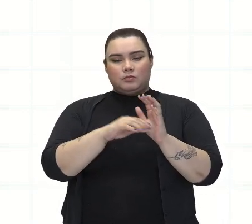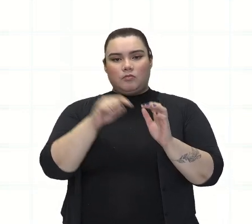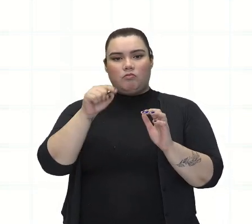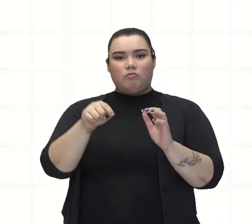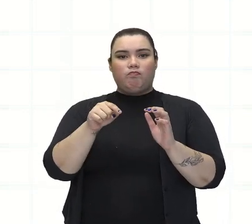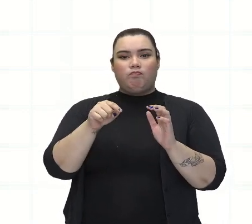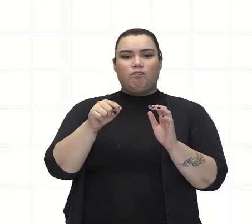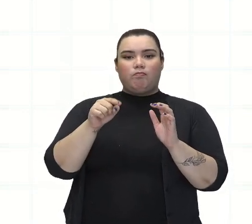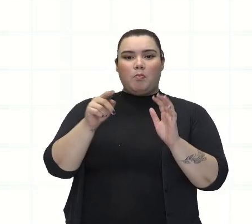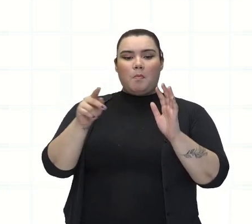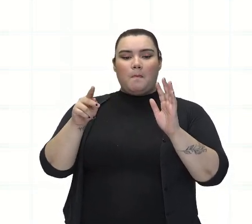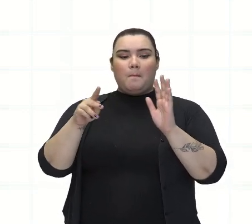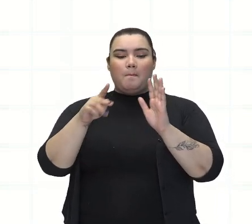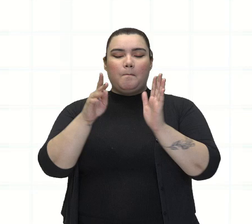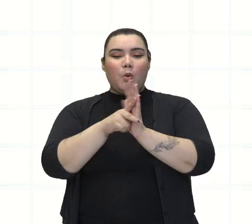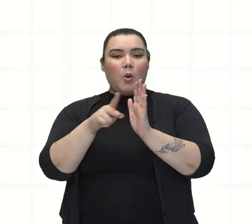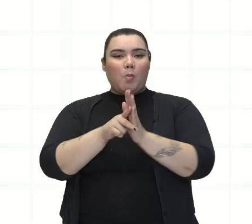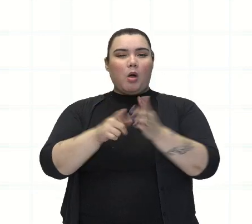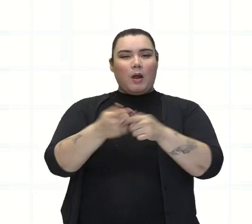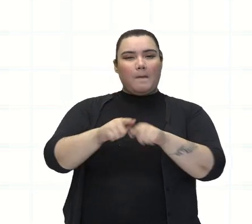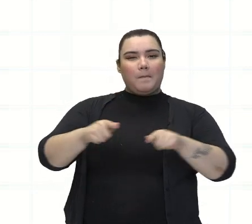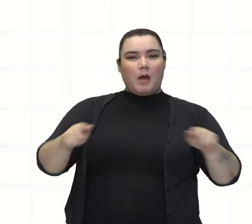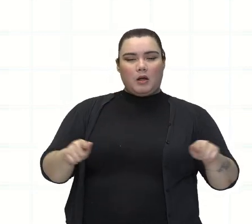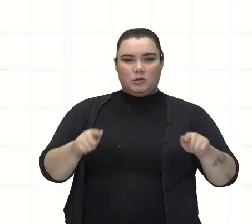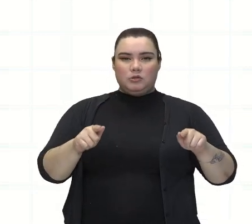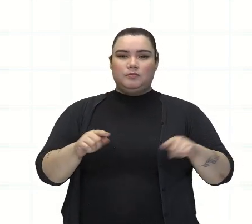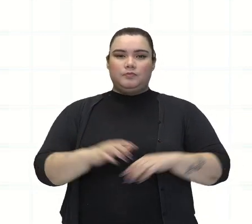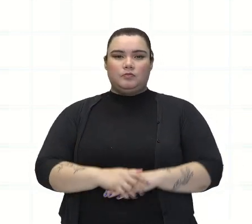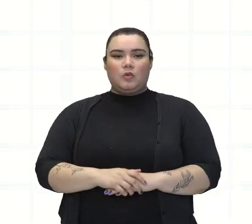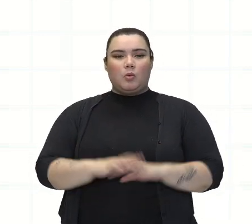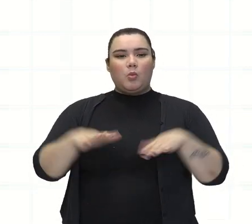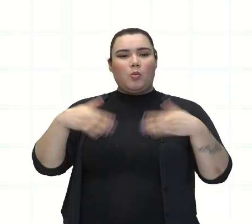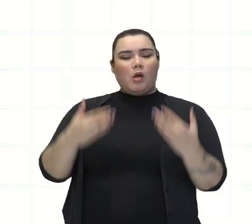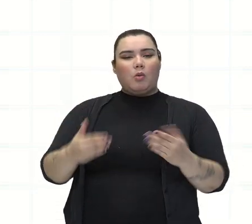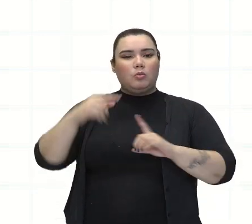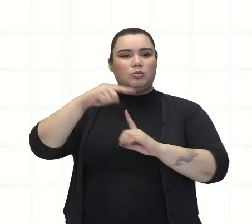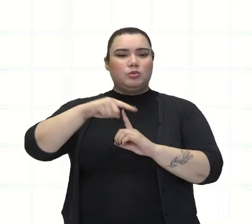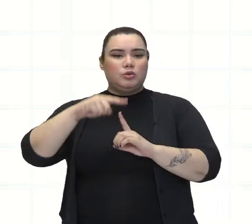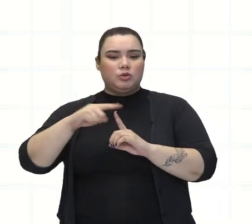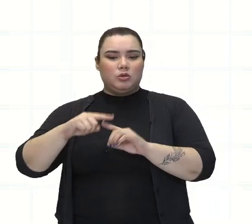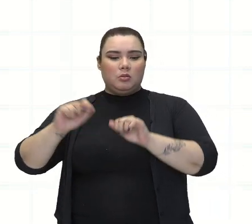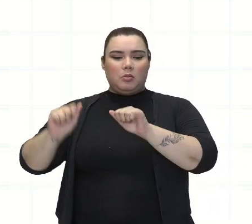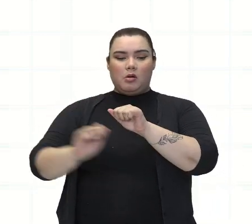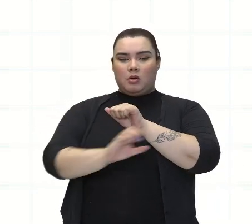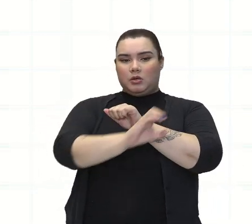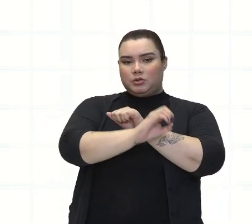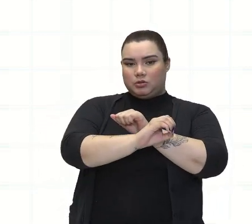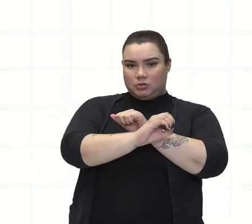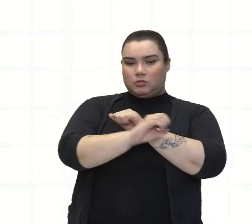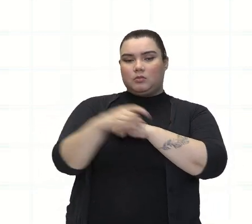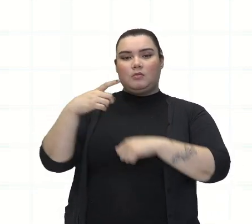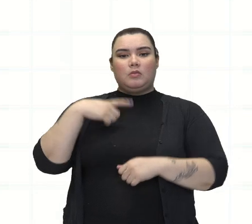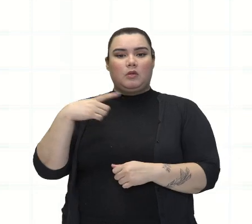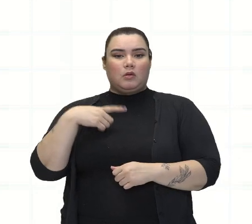essa classe gramatical? Quem são esses artigos? Como eles estão